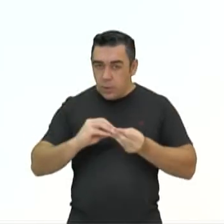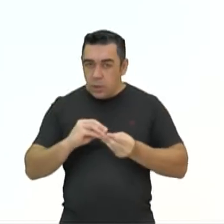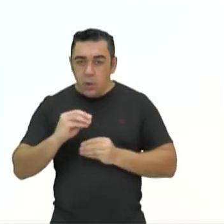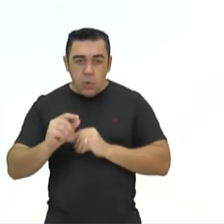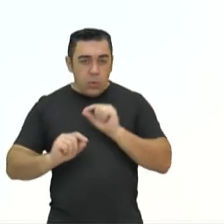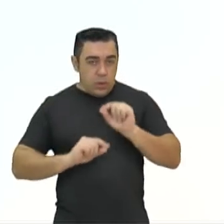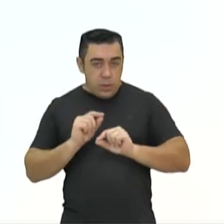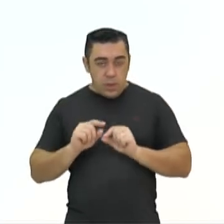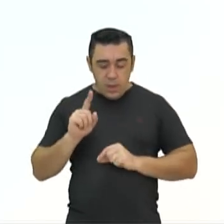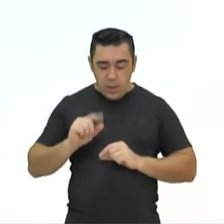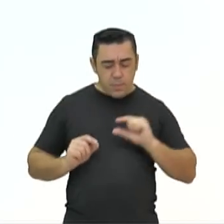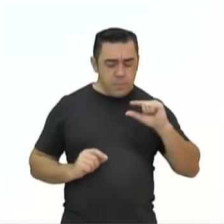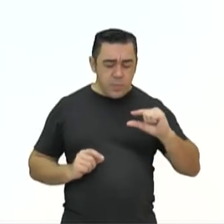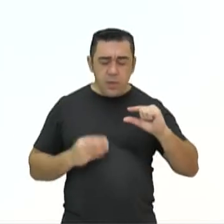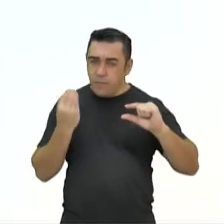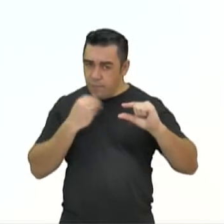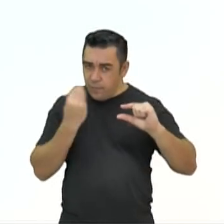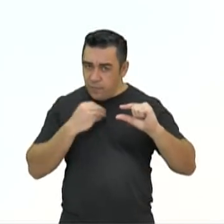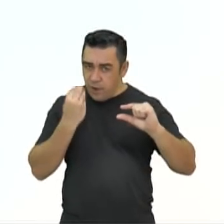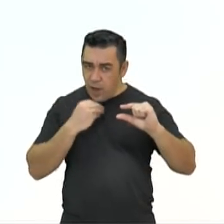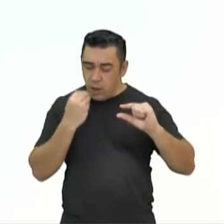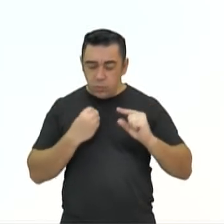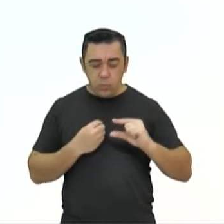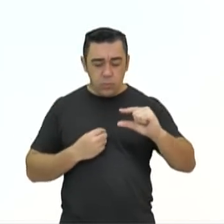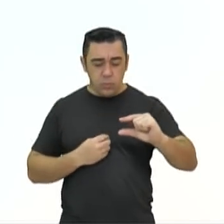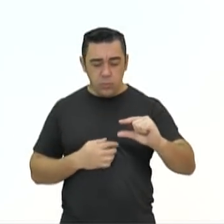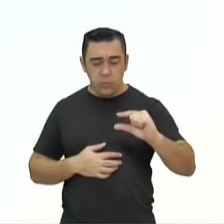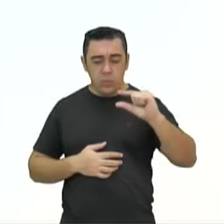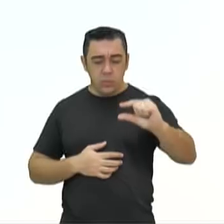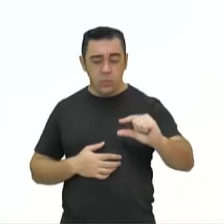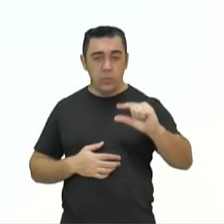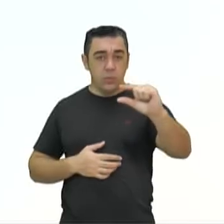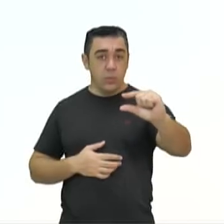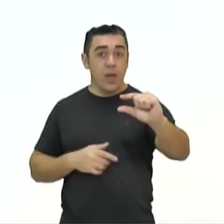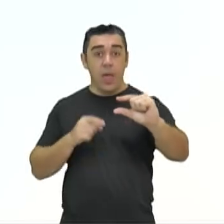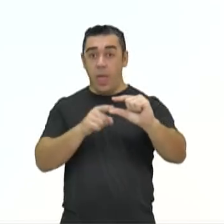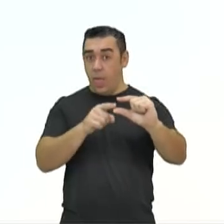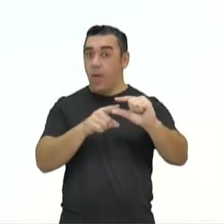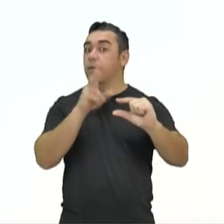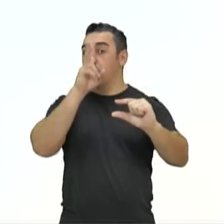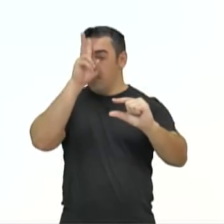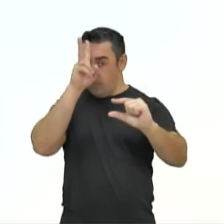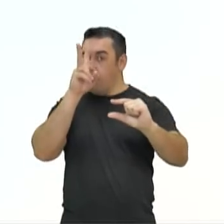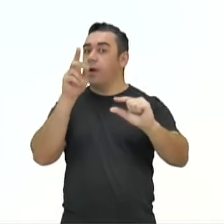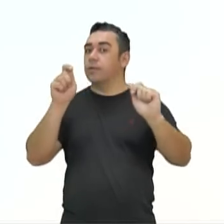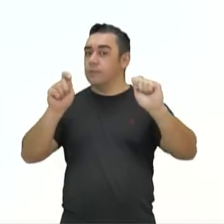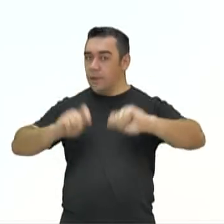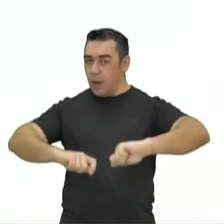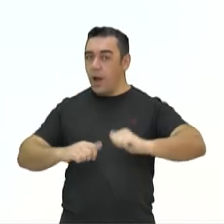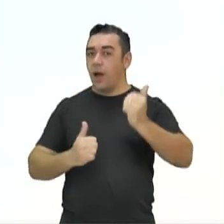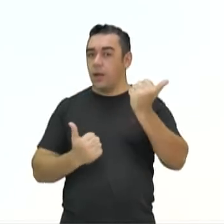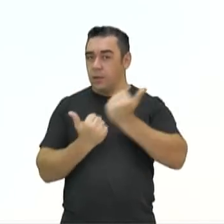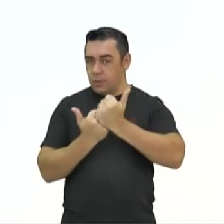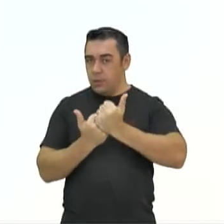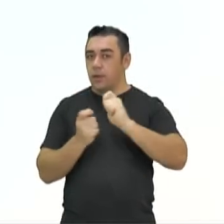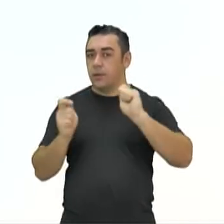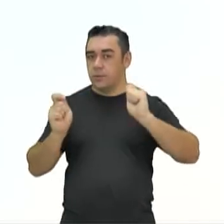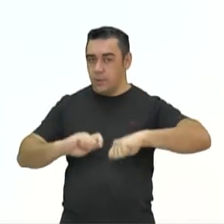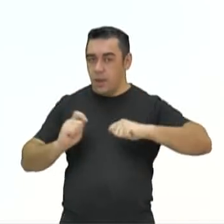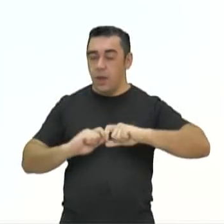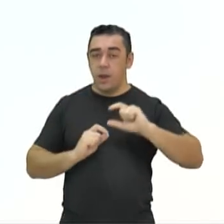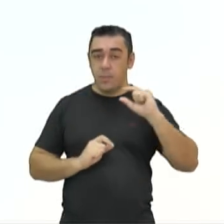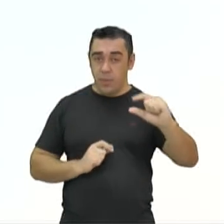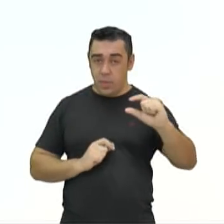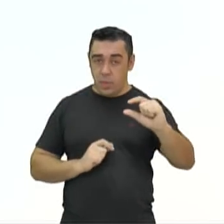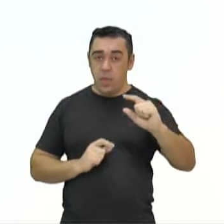apesar dele ser pequenininho, fraquinho, só dar uma casinha de cada vez, ele pode ficar muito poderoso. Né? Então, ele é pequeno,